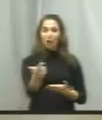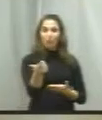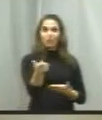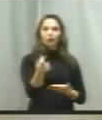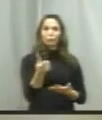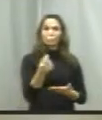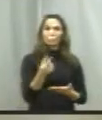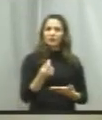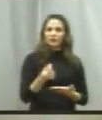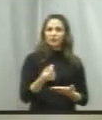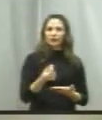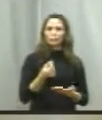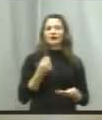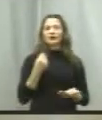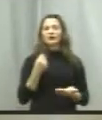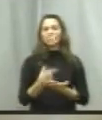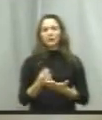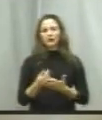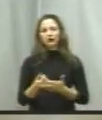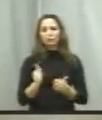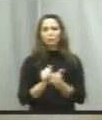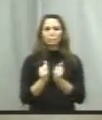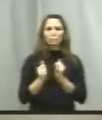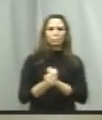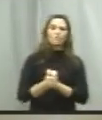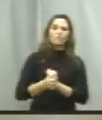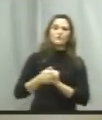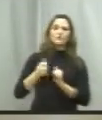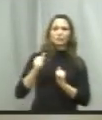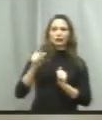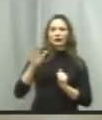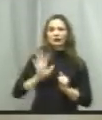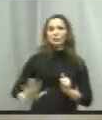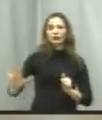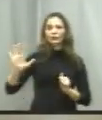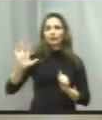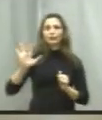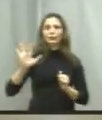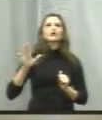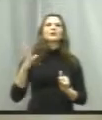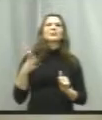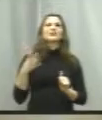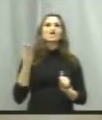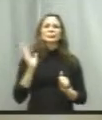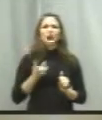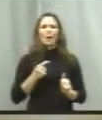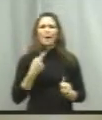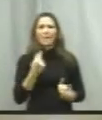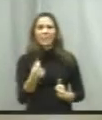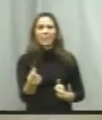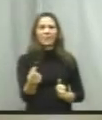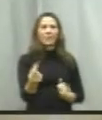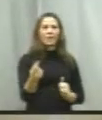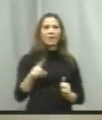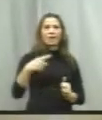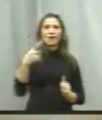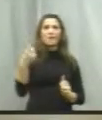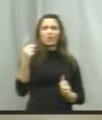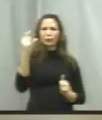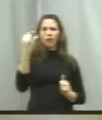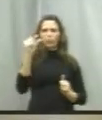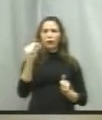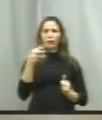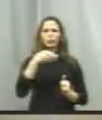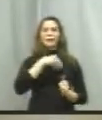do requerimento que foi pedido, do que foi gasto nos jogos regionais. Agora, gastei um grande dinheiro nos jogos regionais, para depois reduzir o salário